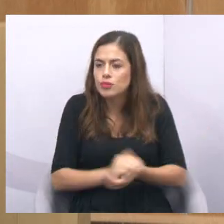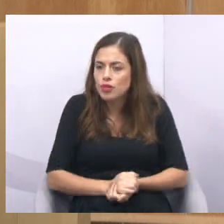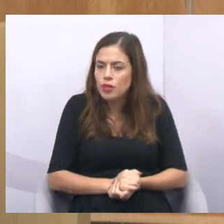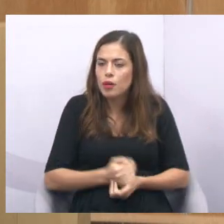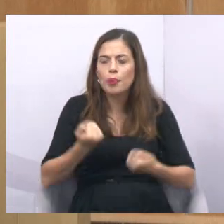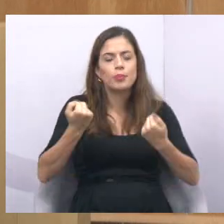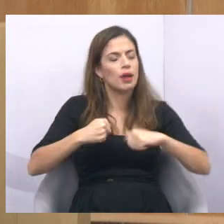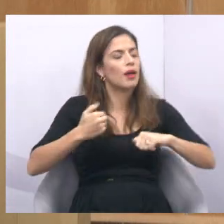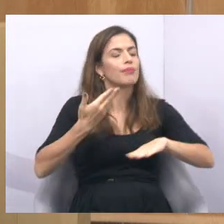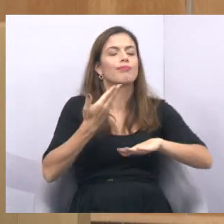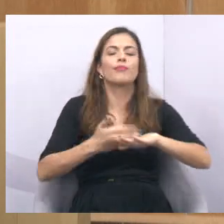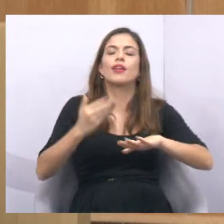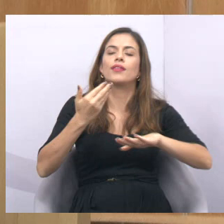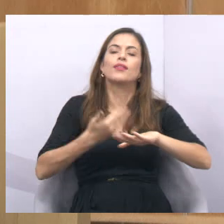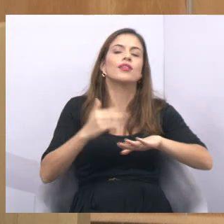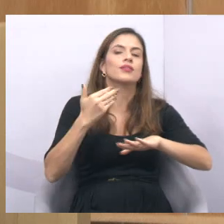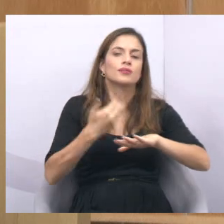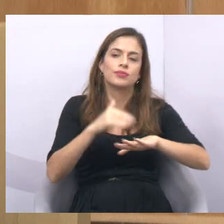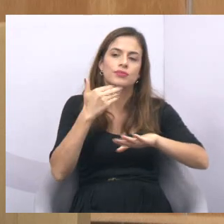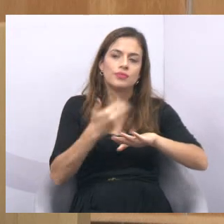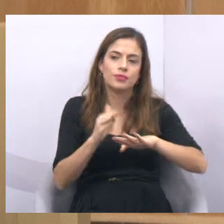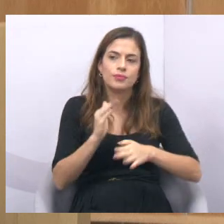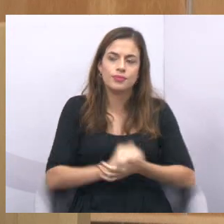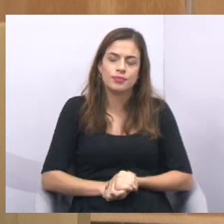treinando, que a gente tem que treinar, né?